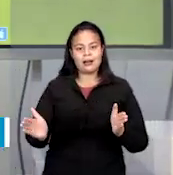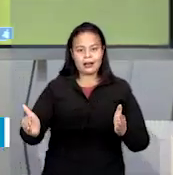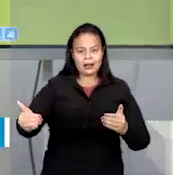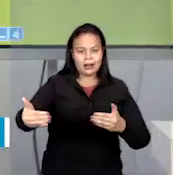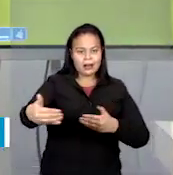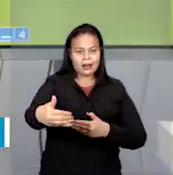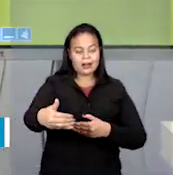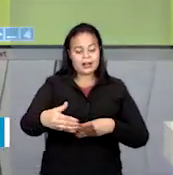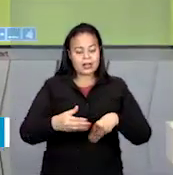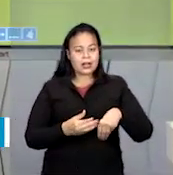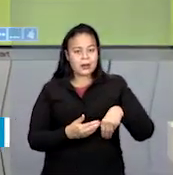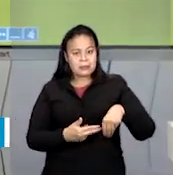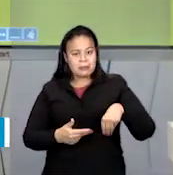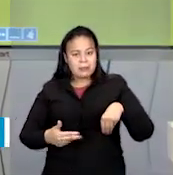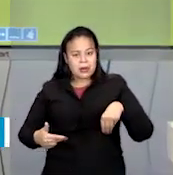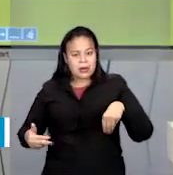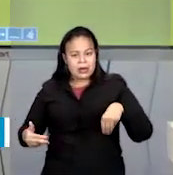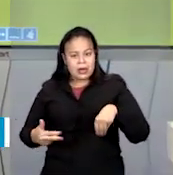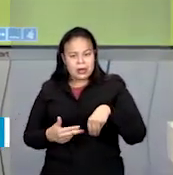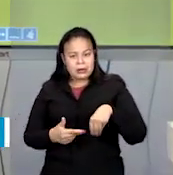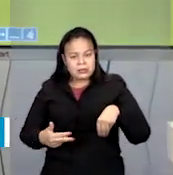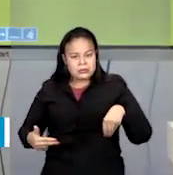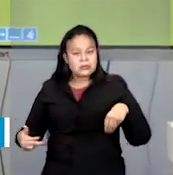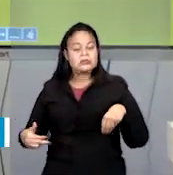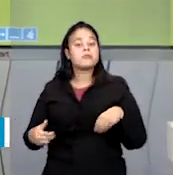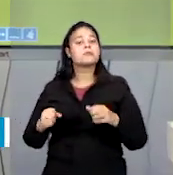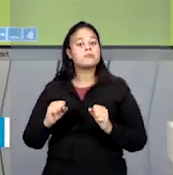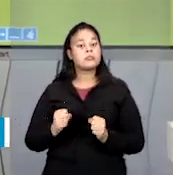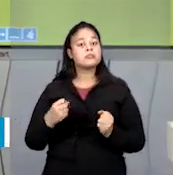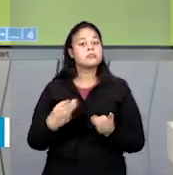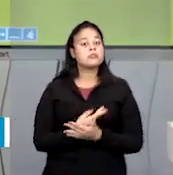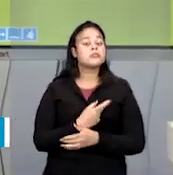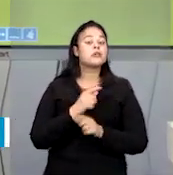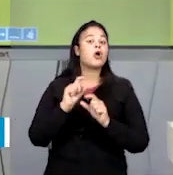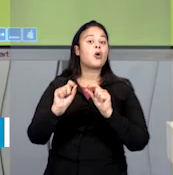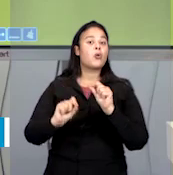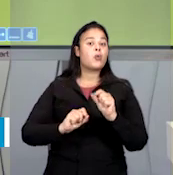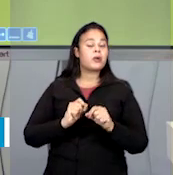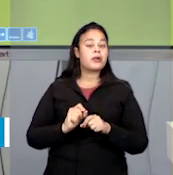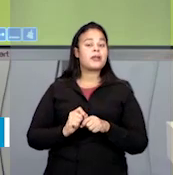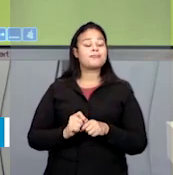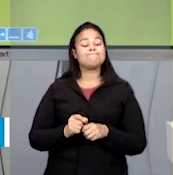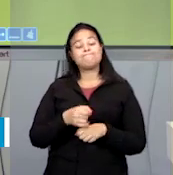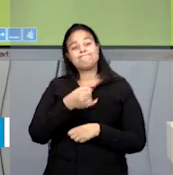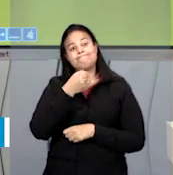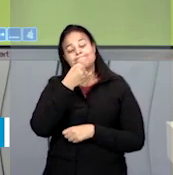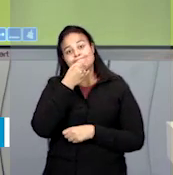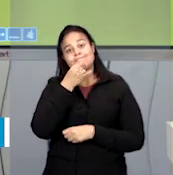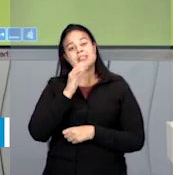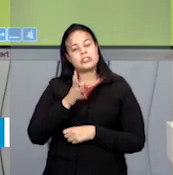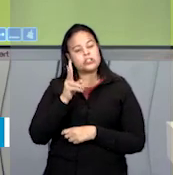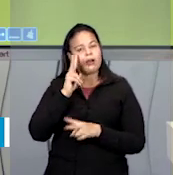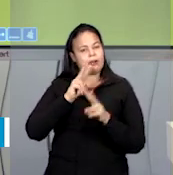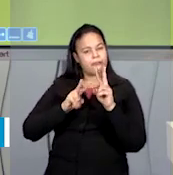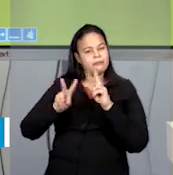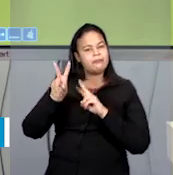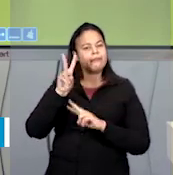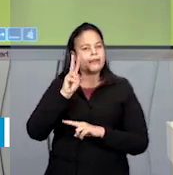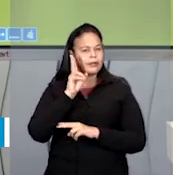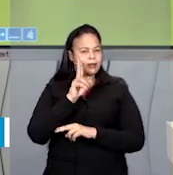E aí, essas barragens podem eventualmente e infelizmente, como a gente já